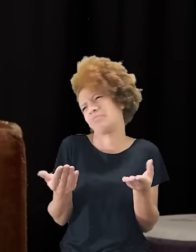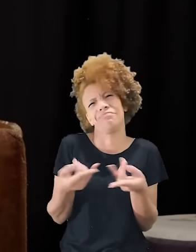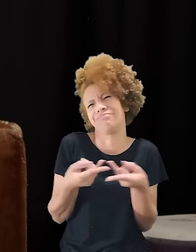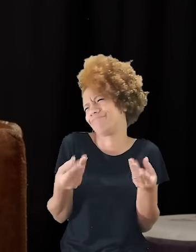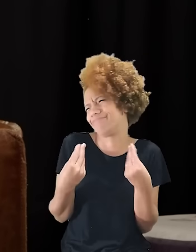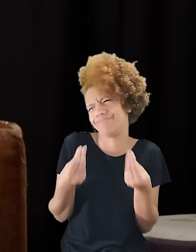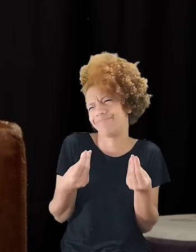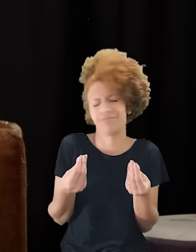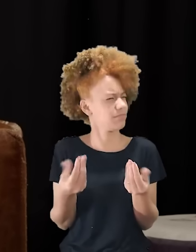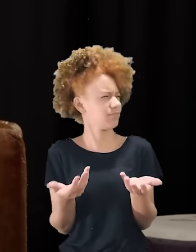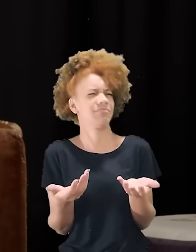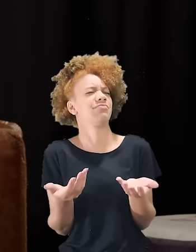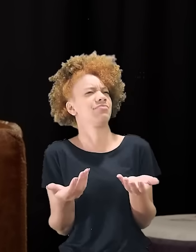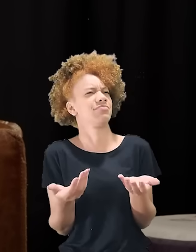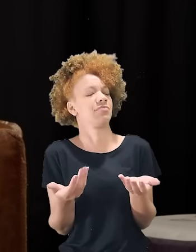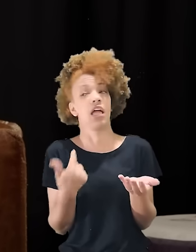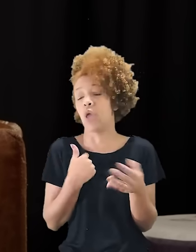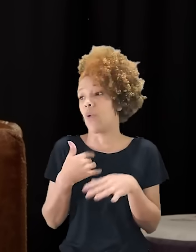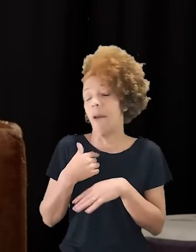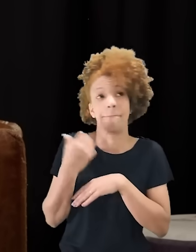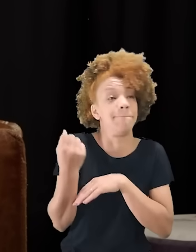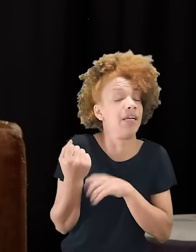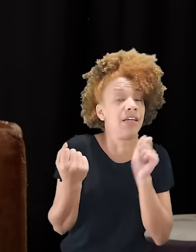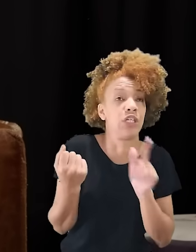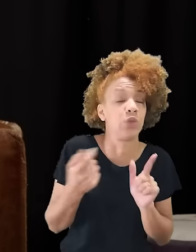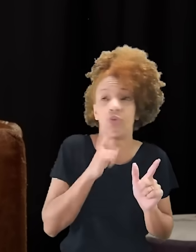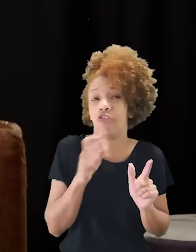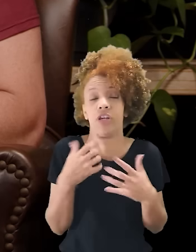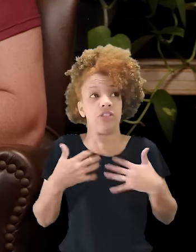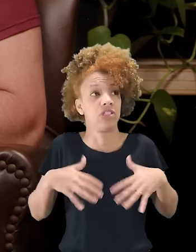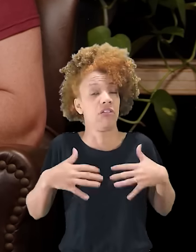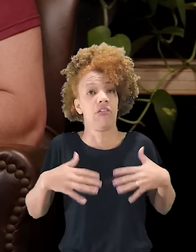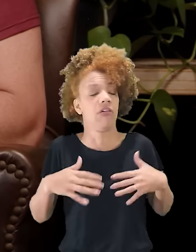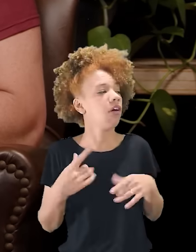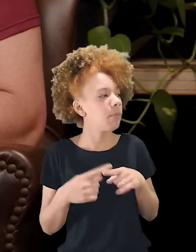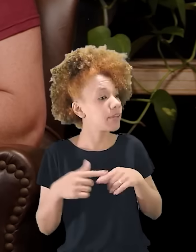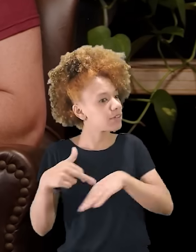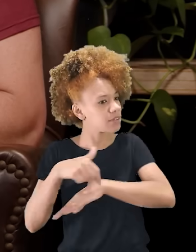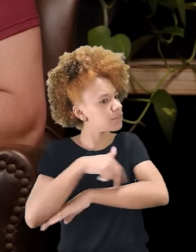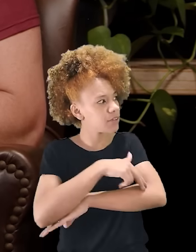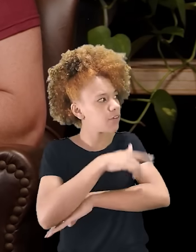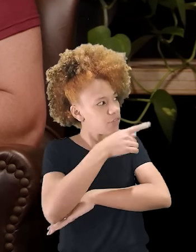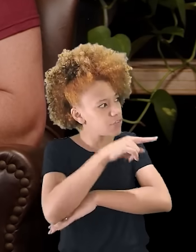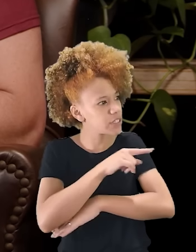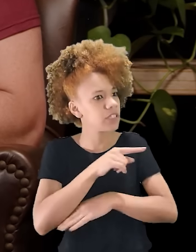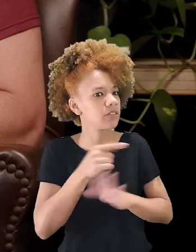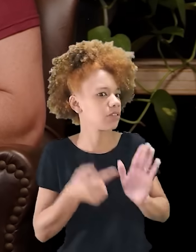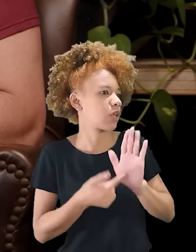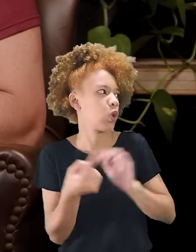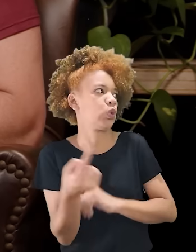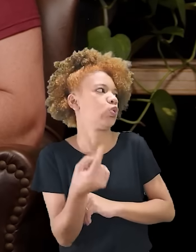o ingresso aí eu fiquei Branca azul verde caramba É porque vocês estão desfilando vocês estão vocês estão